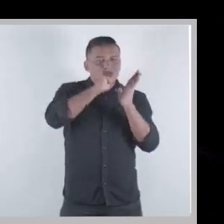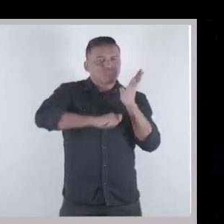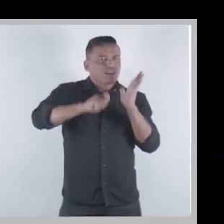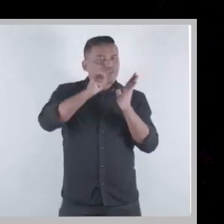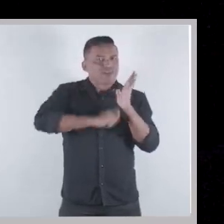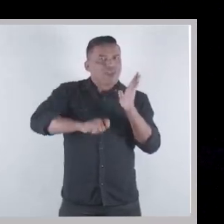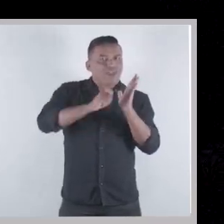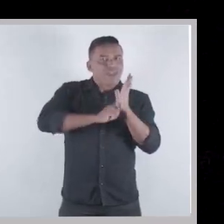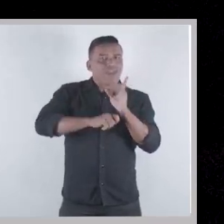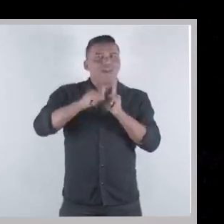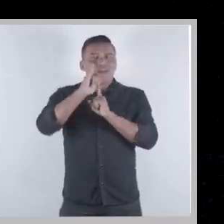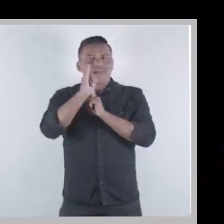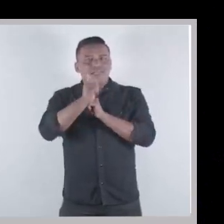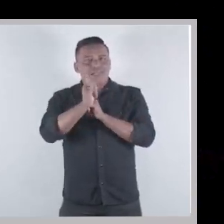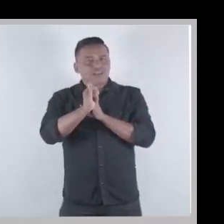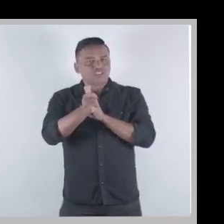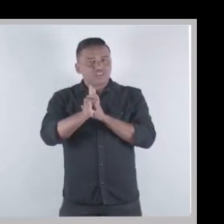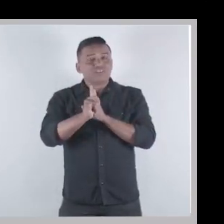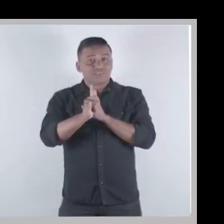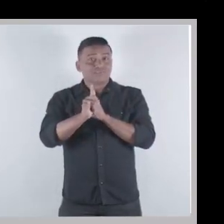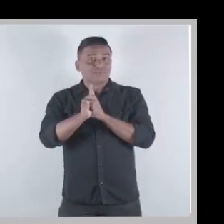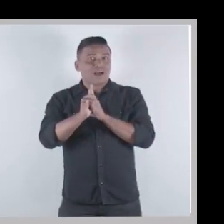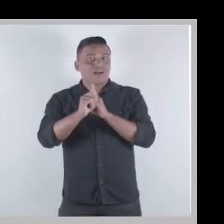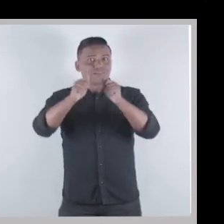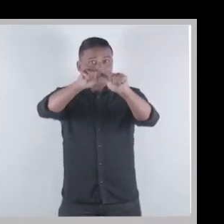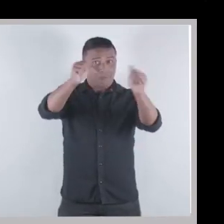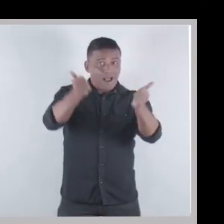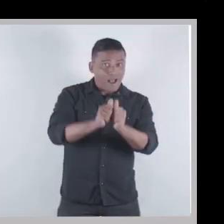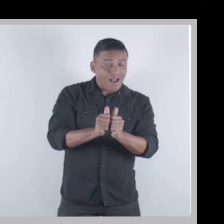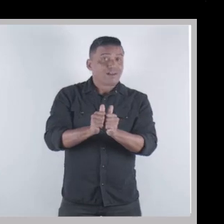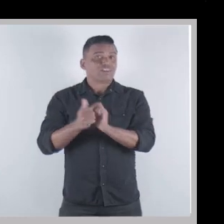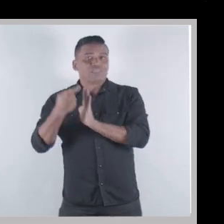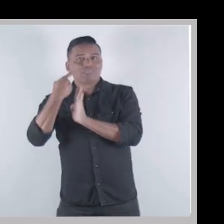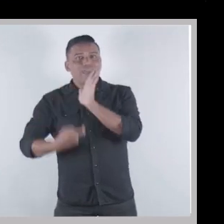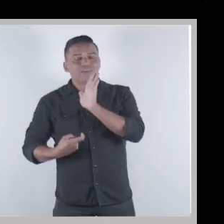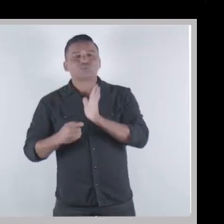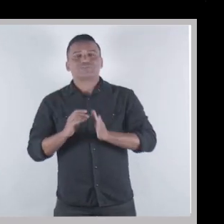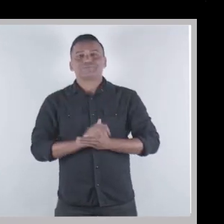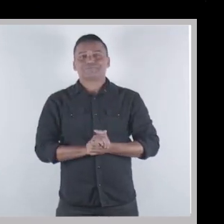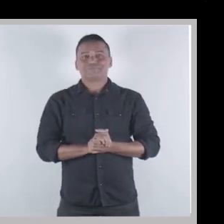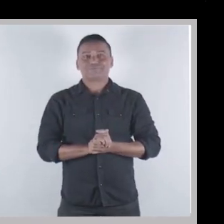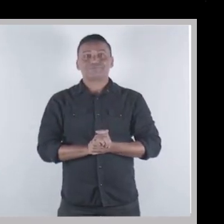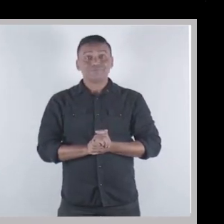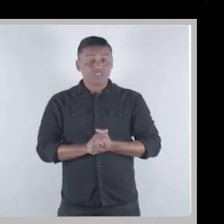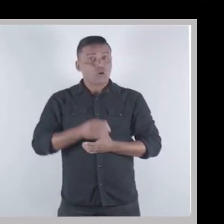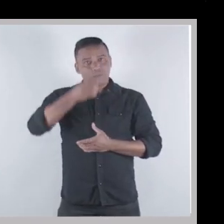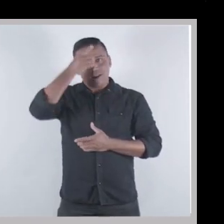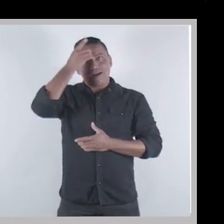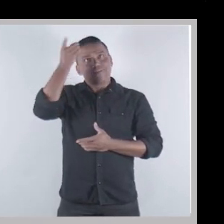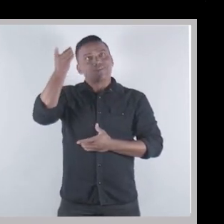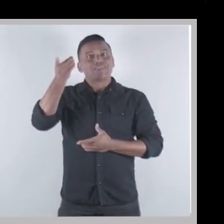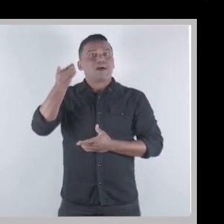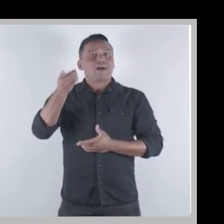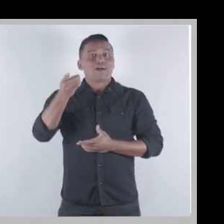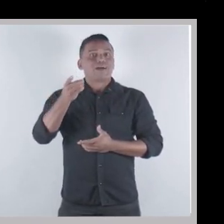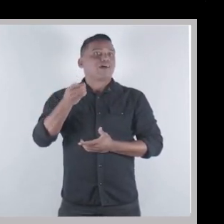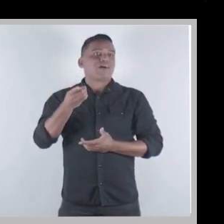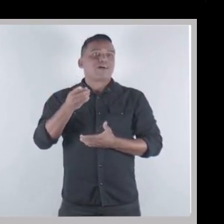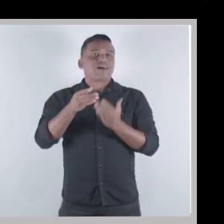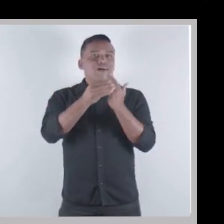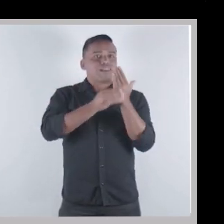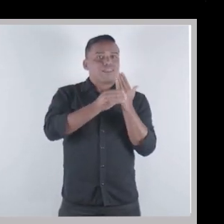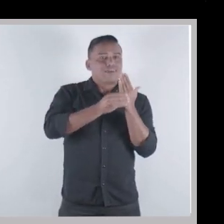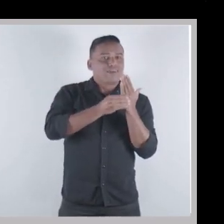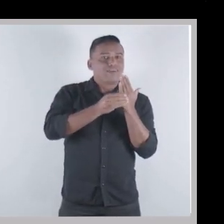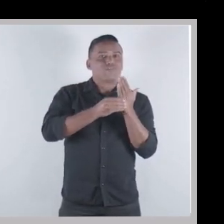próprias narrativas verbais e não verbais. Para criar as ilustrações do Se Eu Fosse Uma Casa, eu